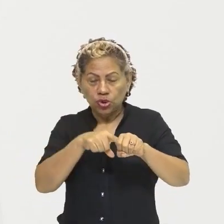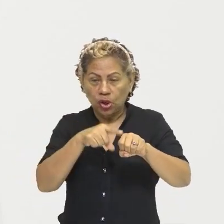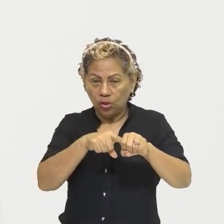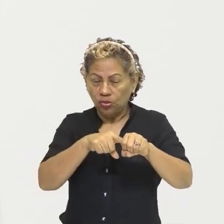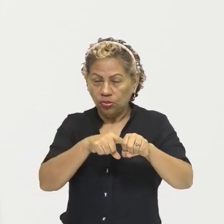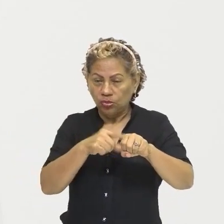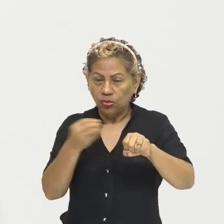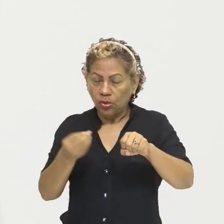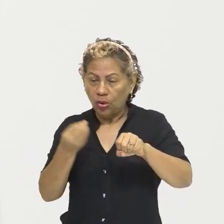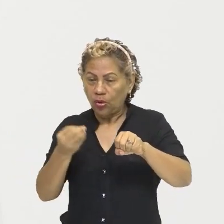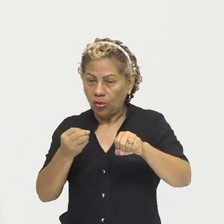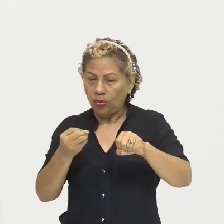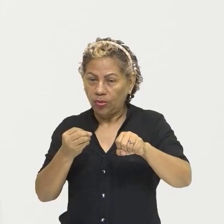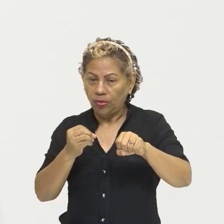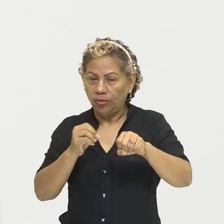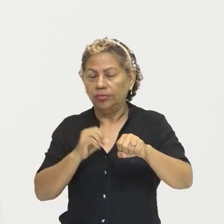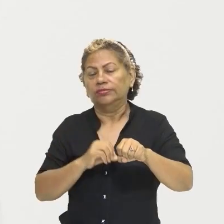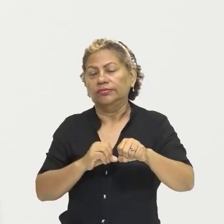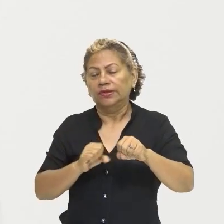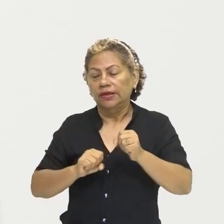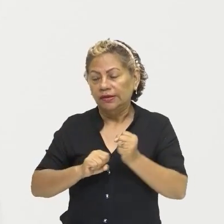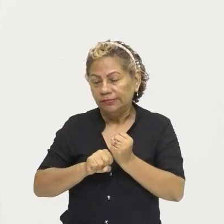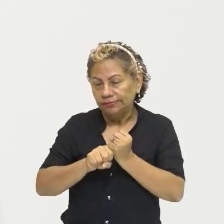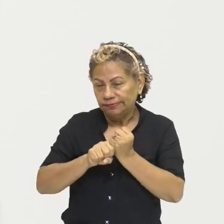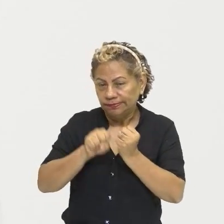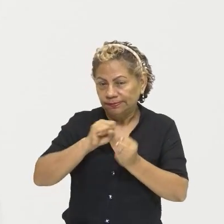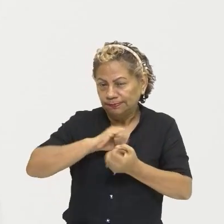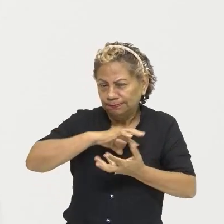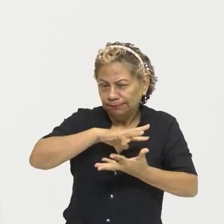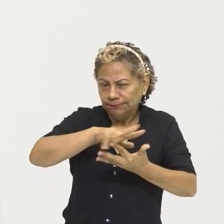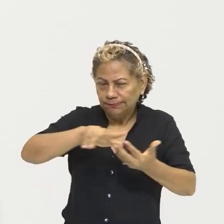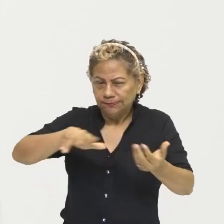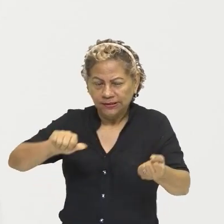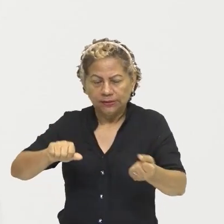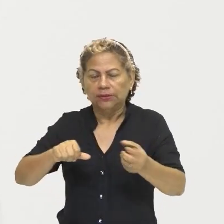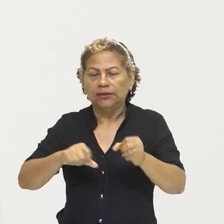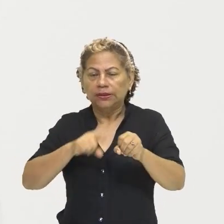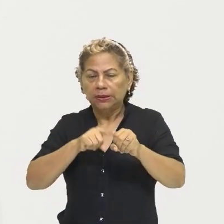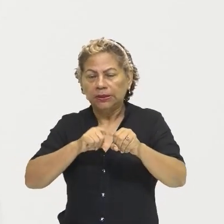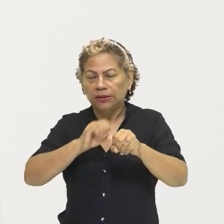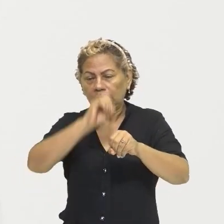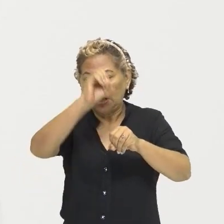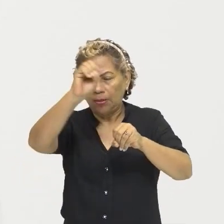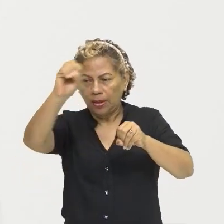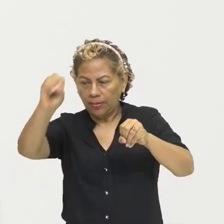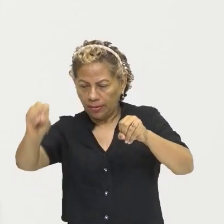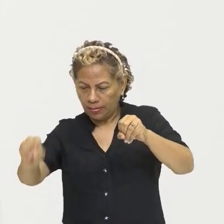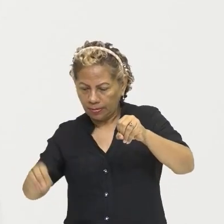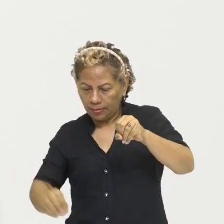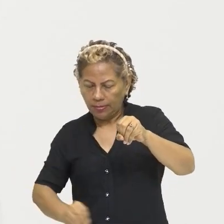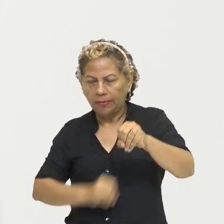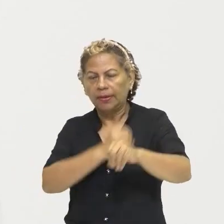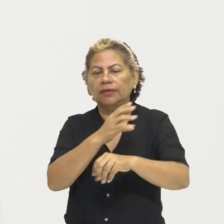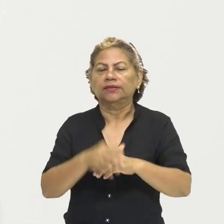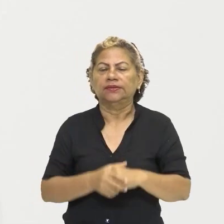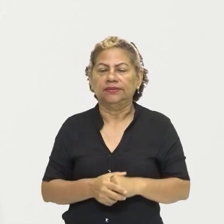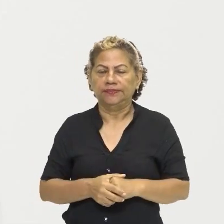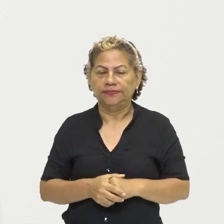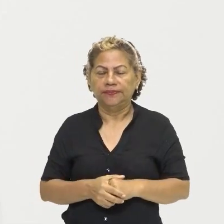órbita. E aí nós vamos observar as